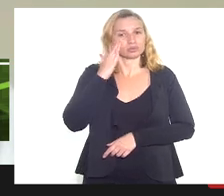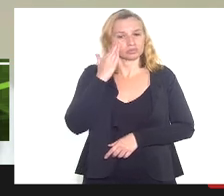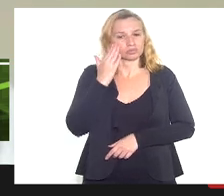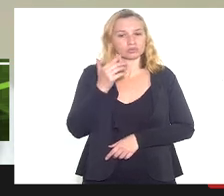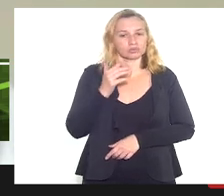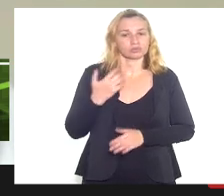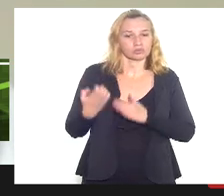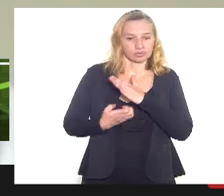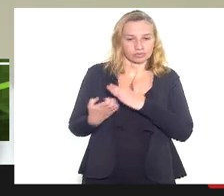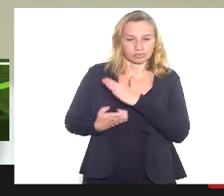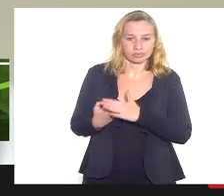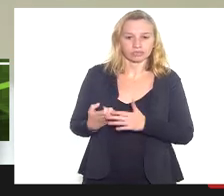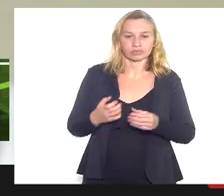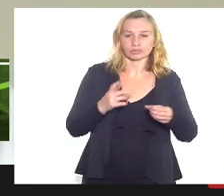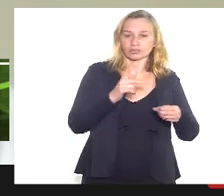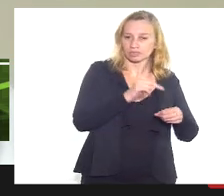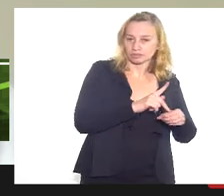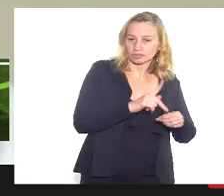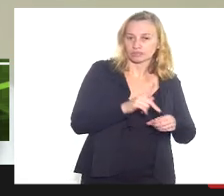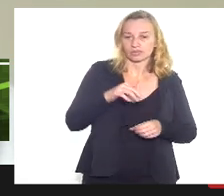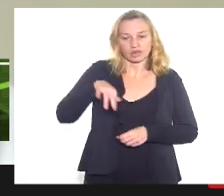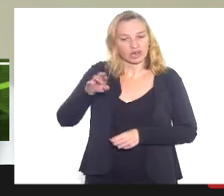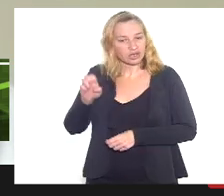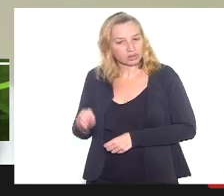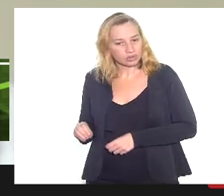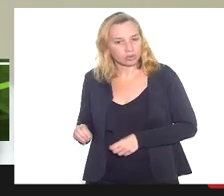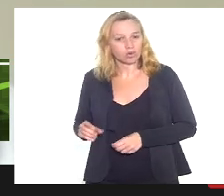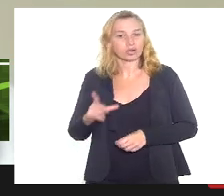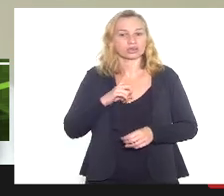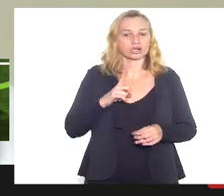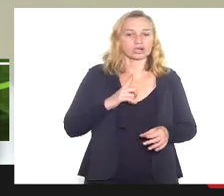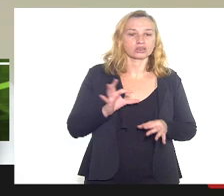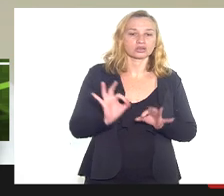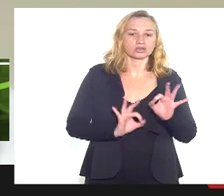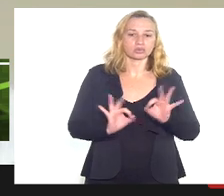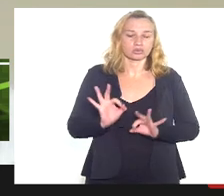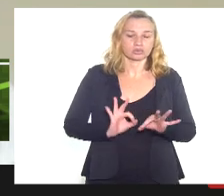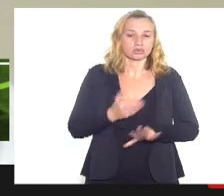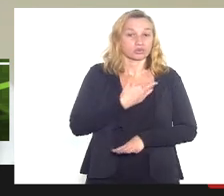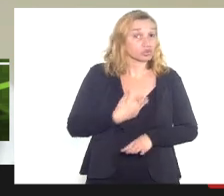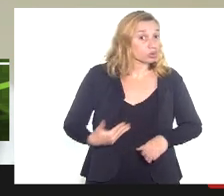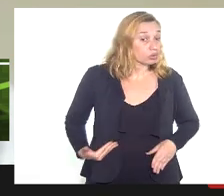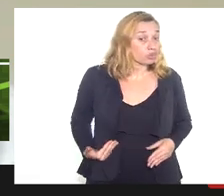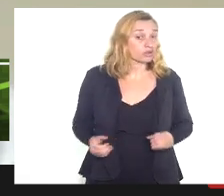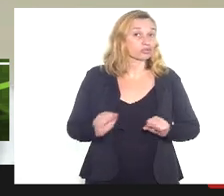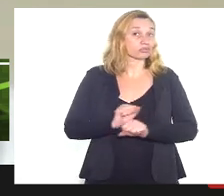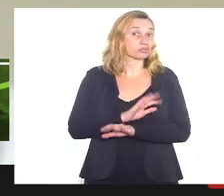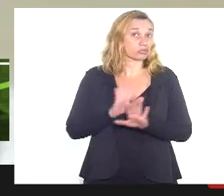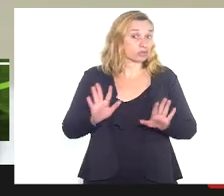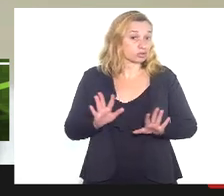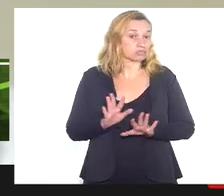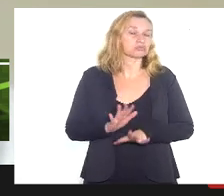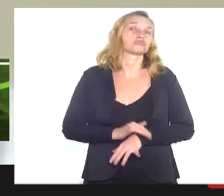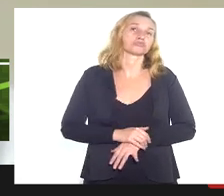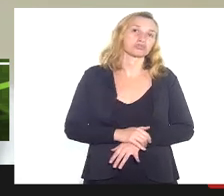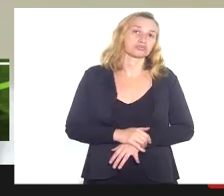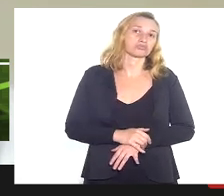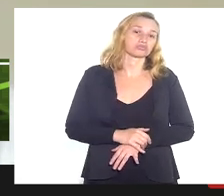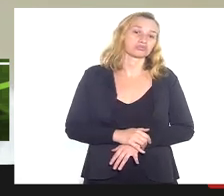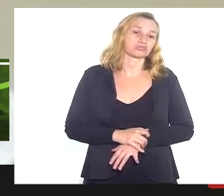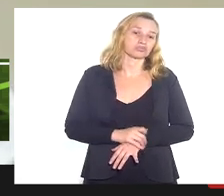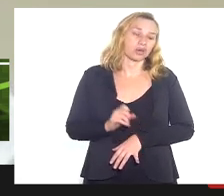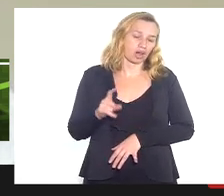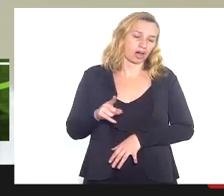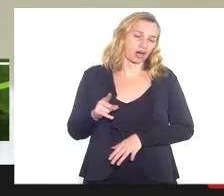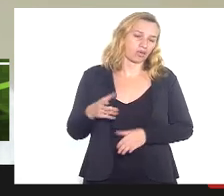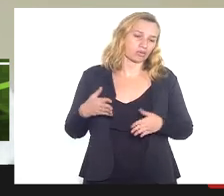que as empresas, como a Petrobras, a Equinor, têm seus programas de governança, compliance. Isso é um